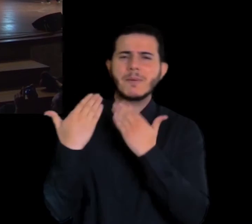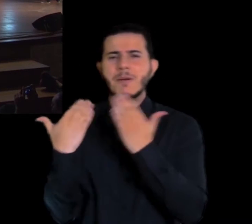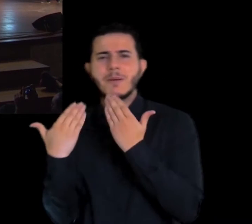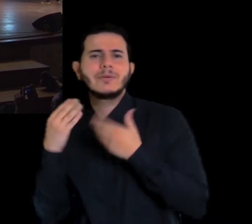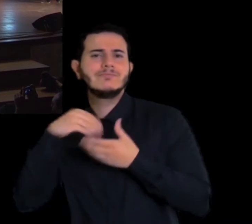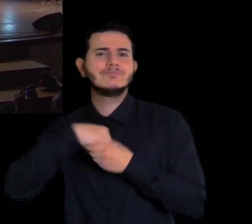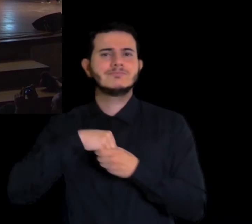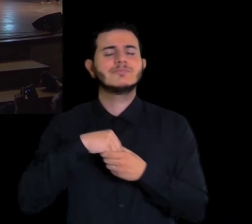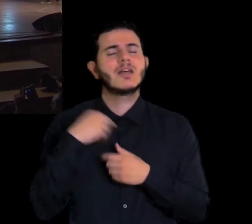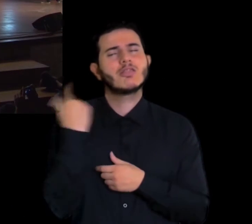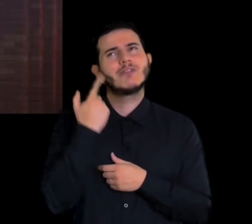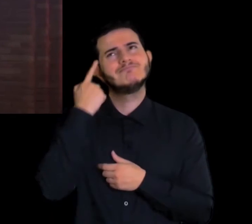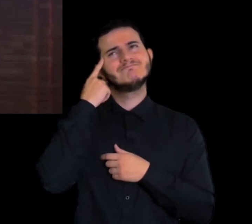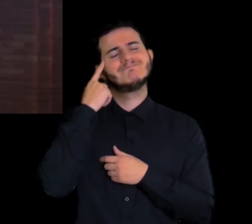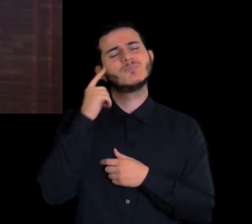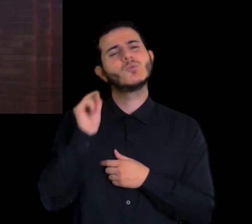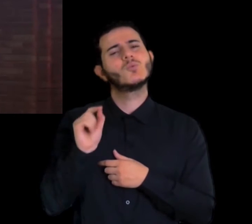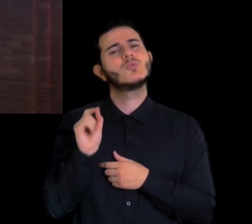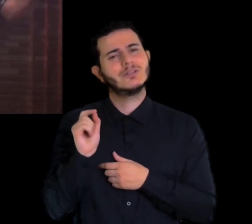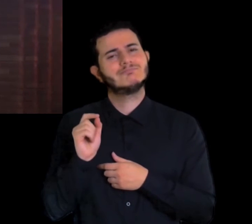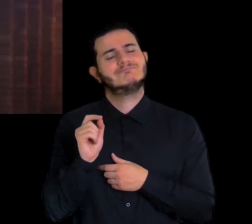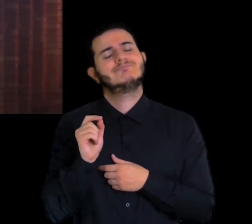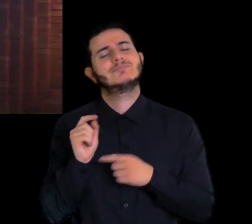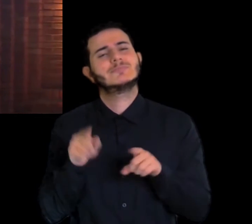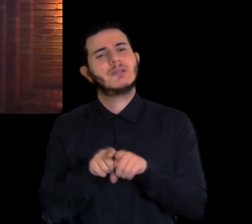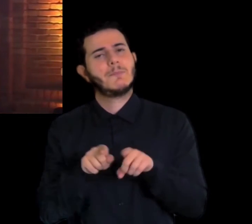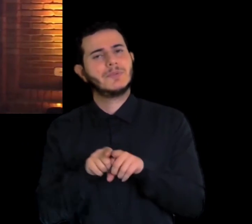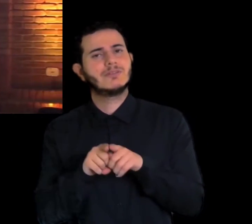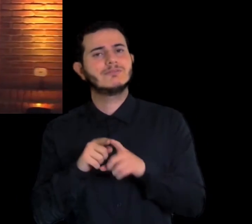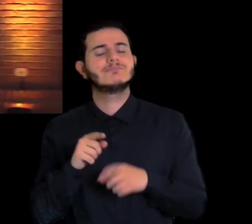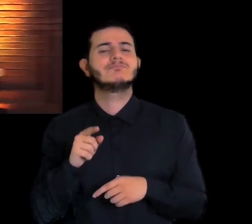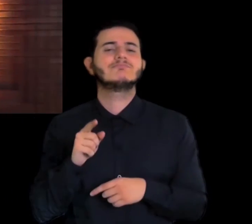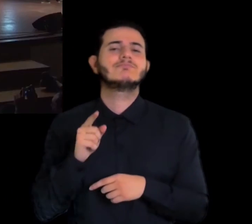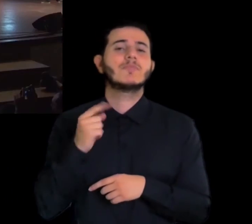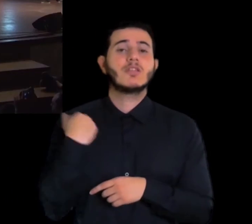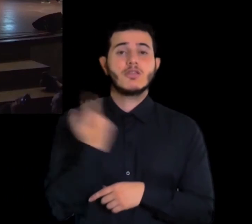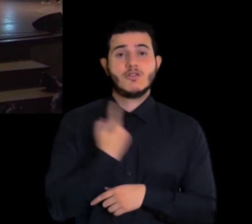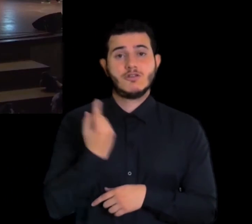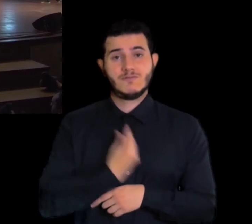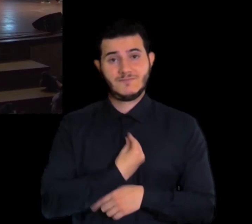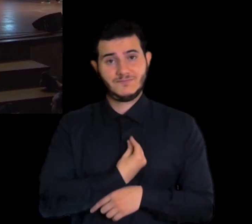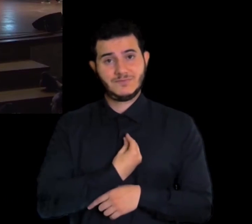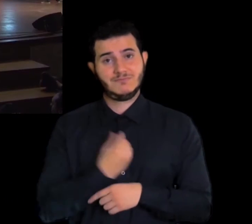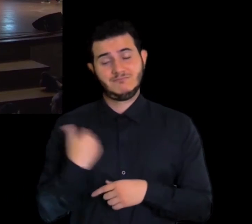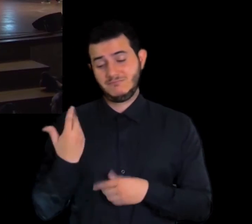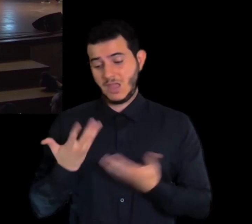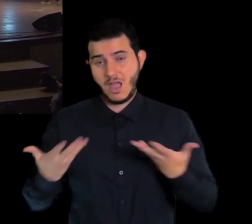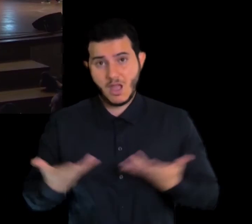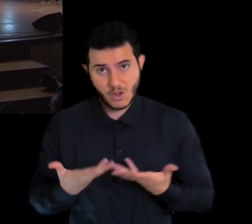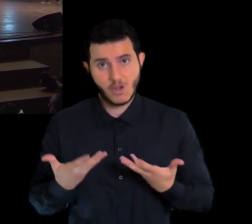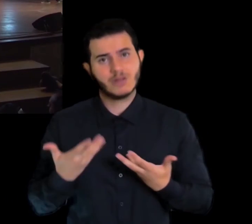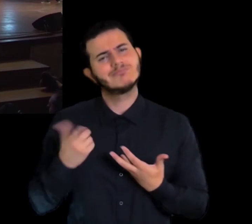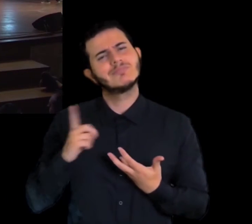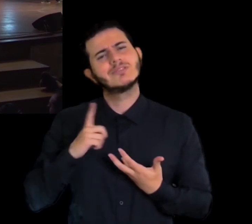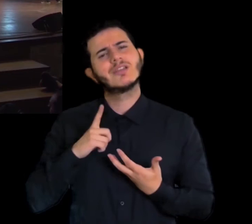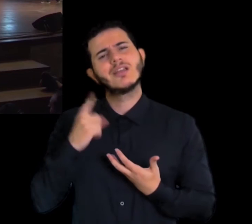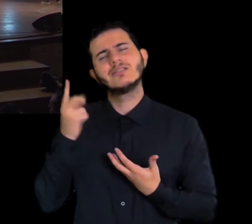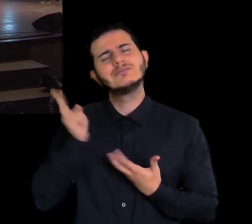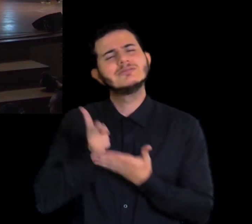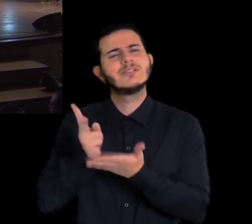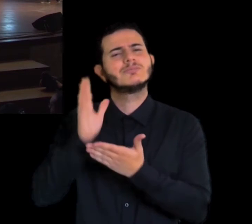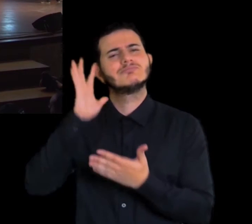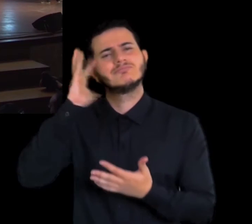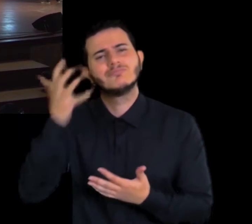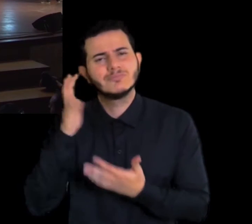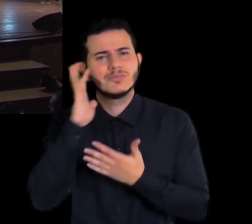gente caiu 2 fichas para nós, né? A primeira é que a vida local tem solução. E quando você escolhe essa solução, você vai ver que você não